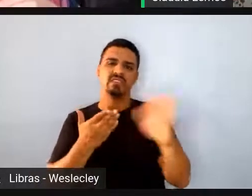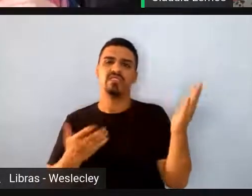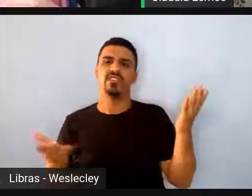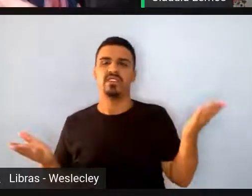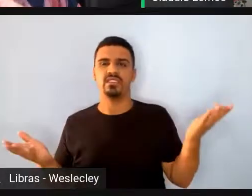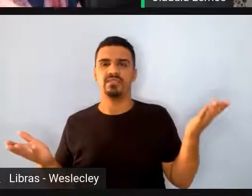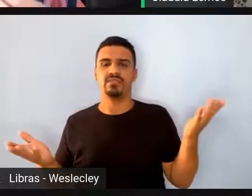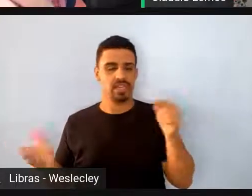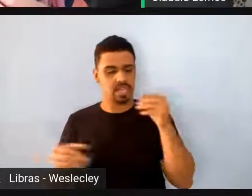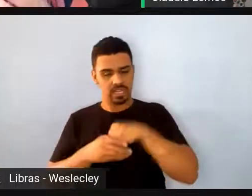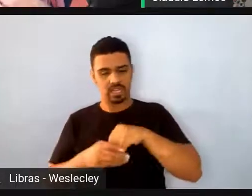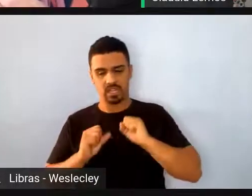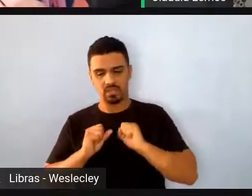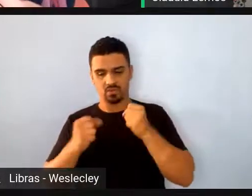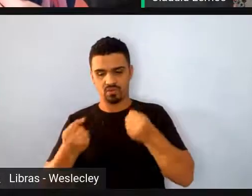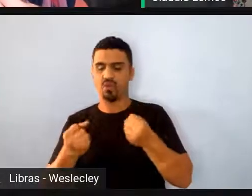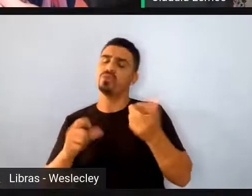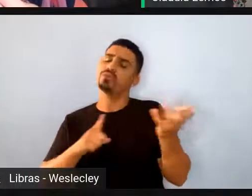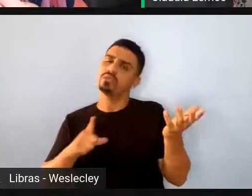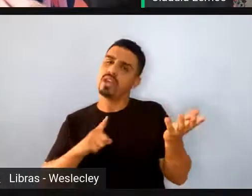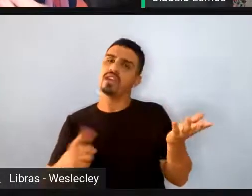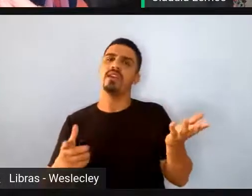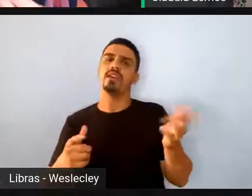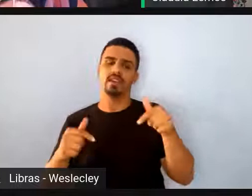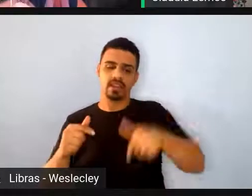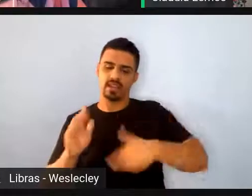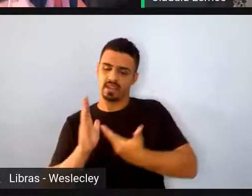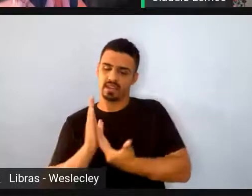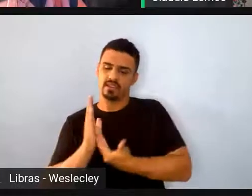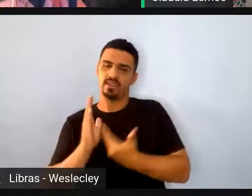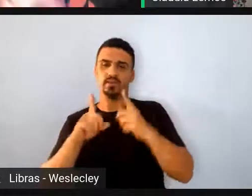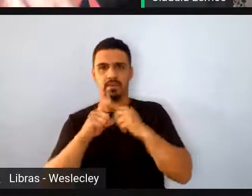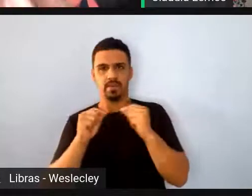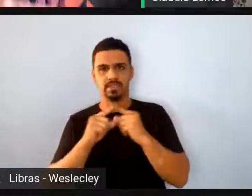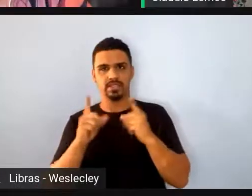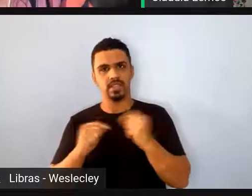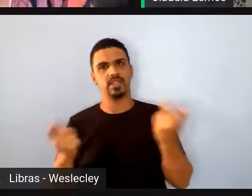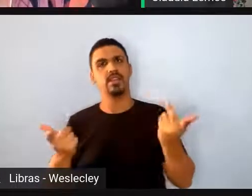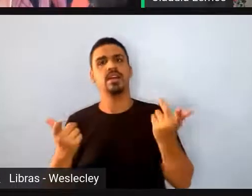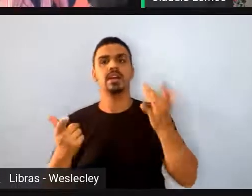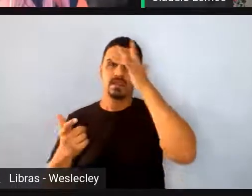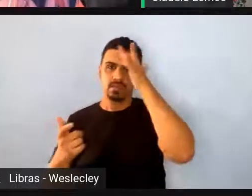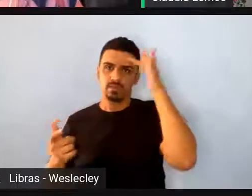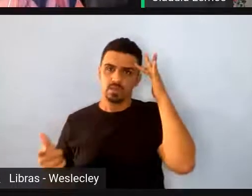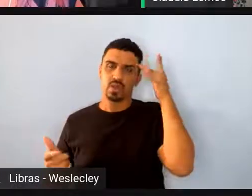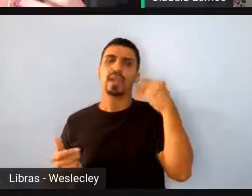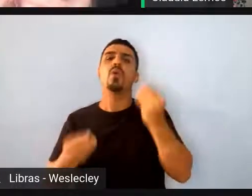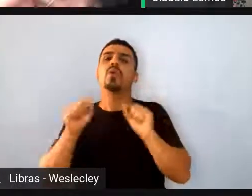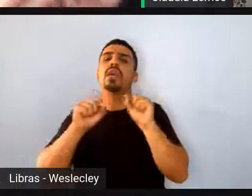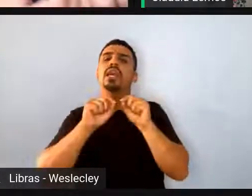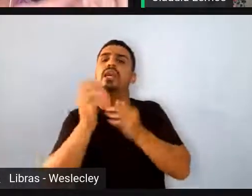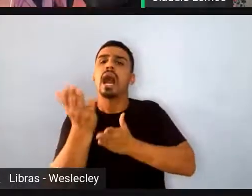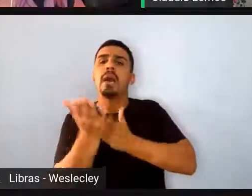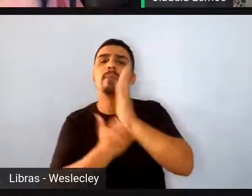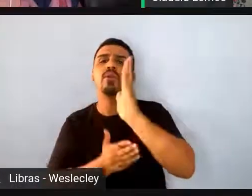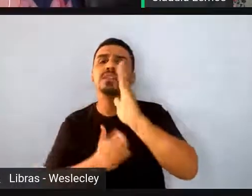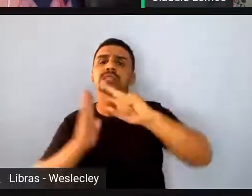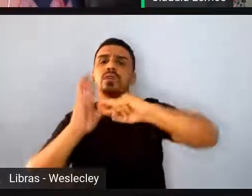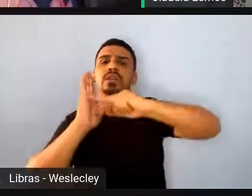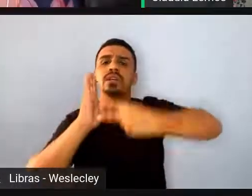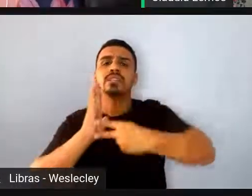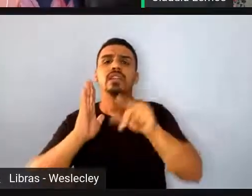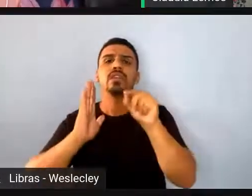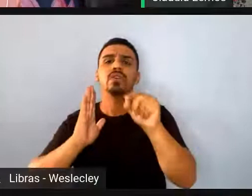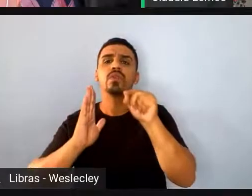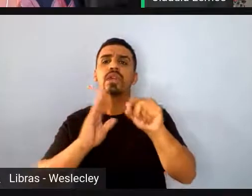aqui na Câmara da gente tentar traduzir isso na vida concreta das pessoas. O que significa aquela aprovação? Que impacto